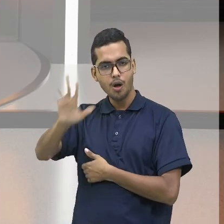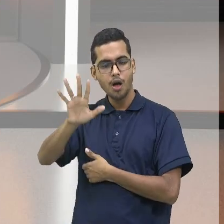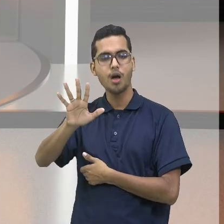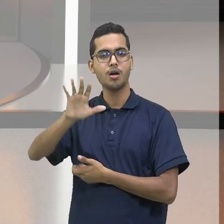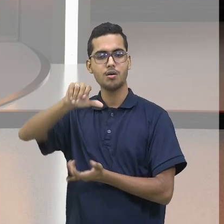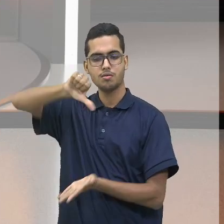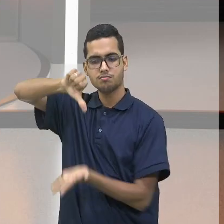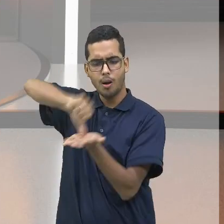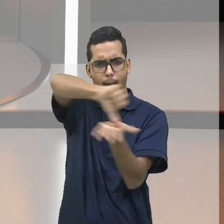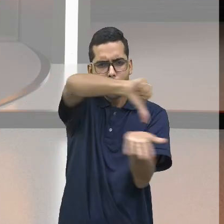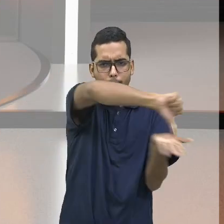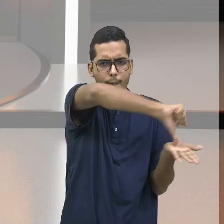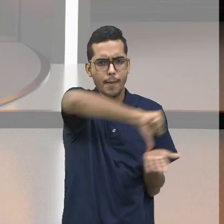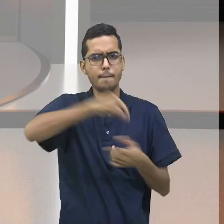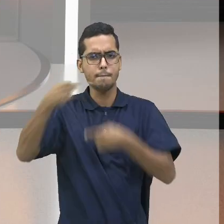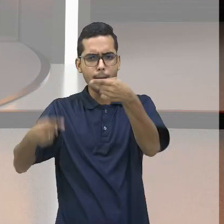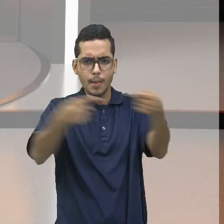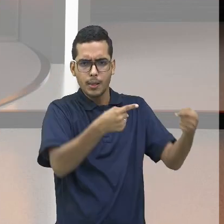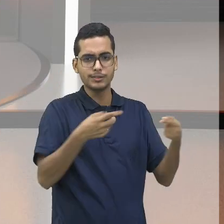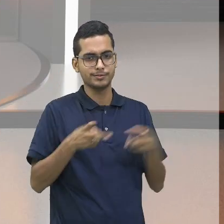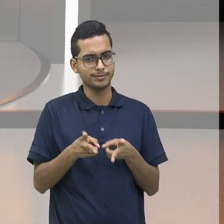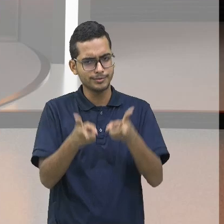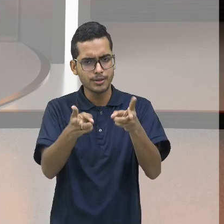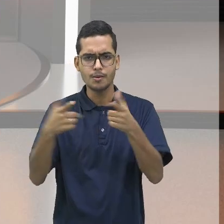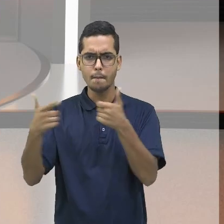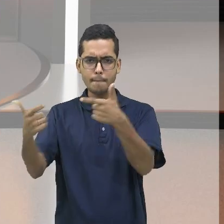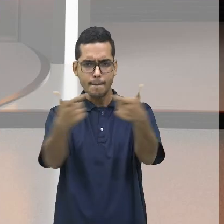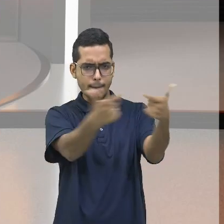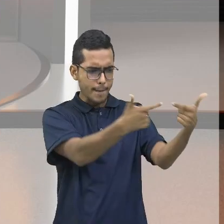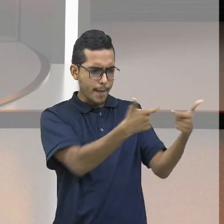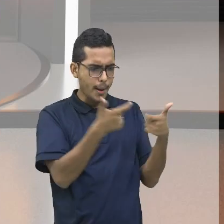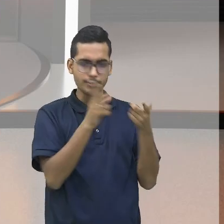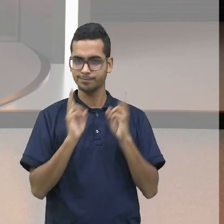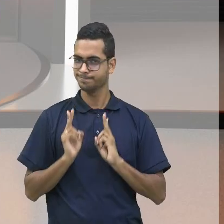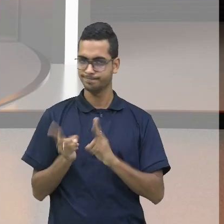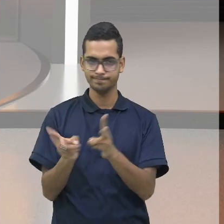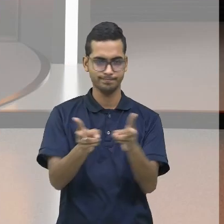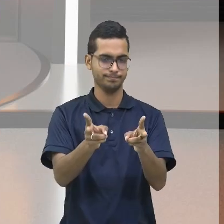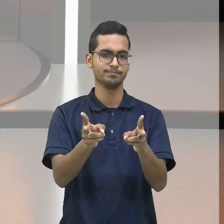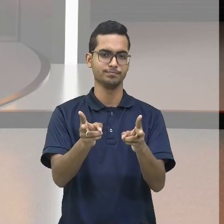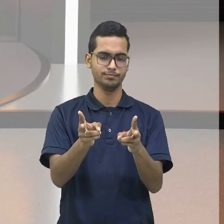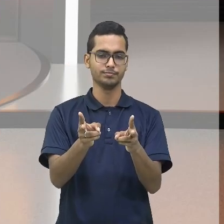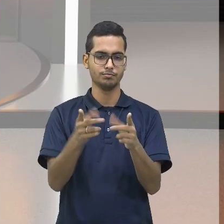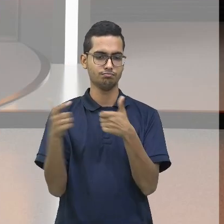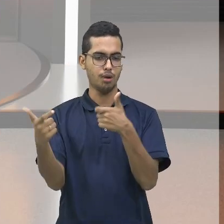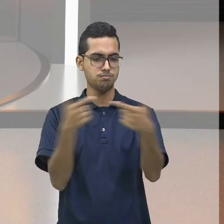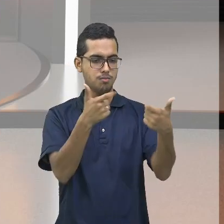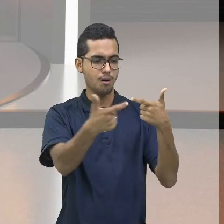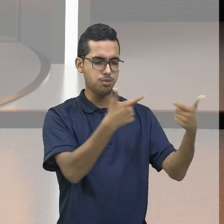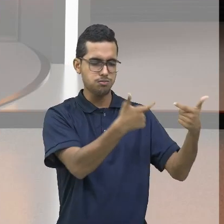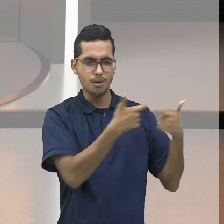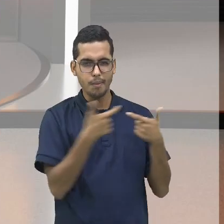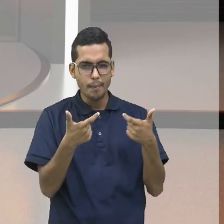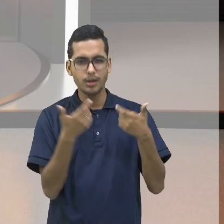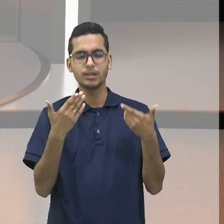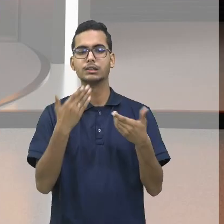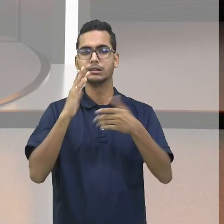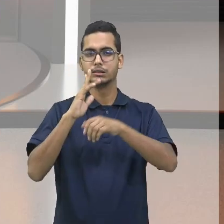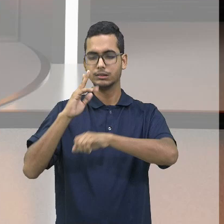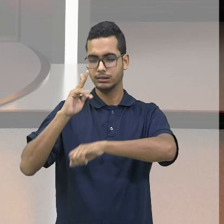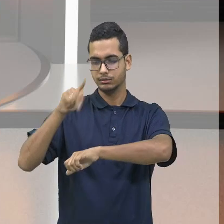políticas, muitas vezes em conflitos umas com as outras. E dentro desse processo